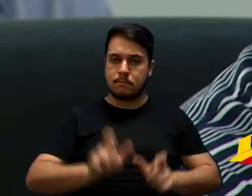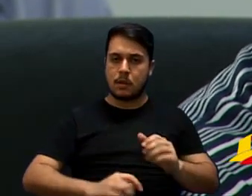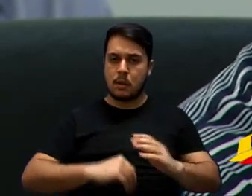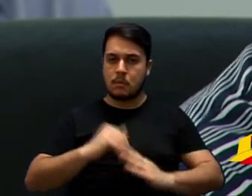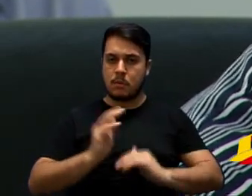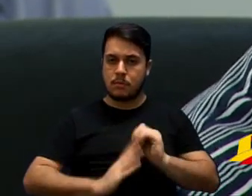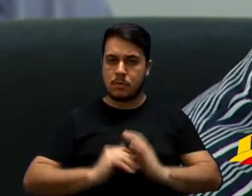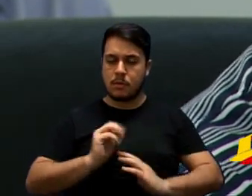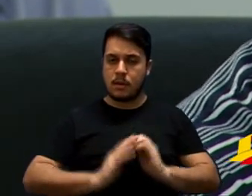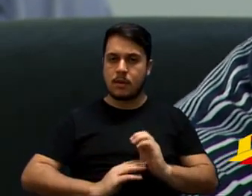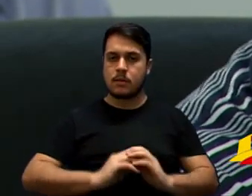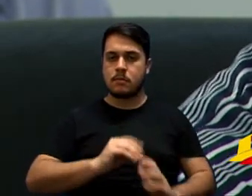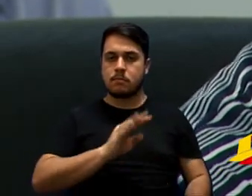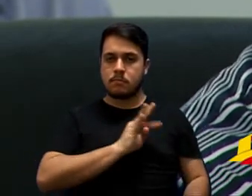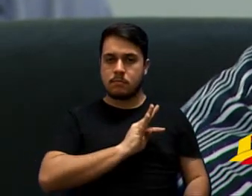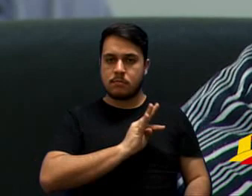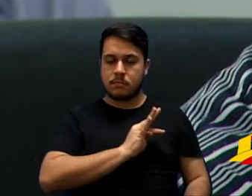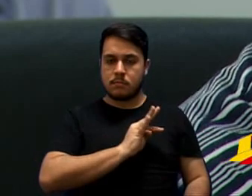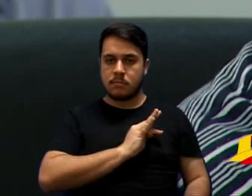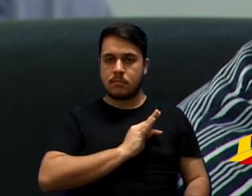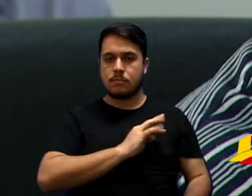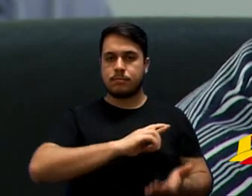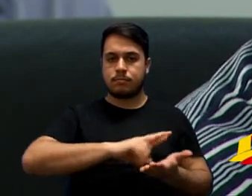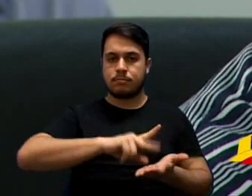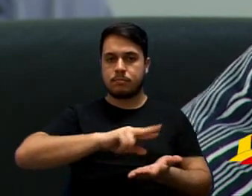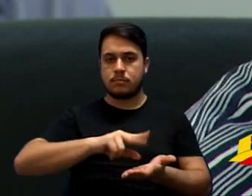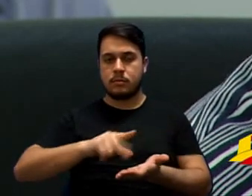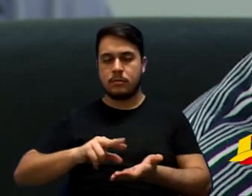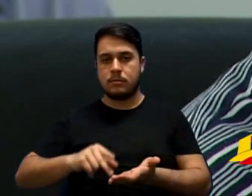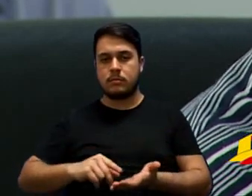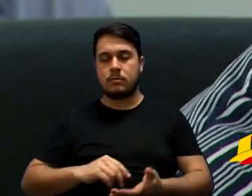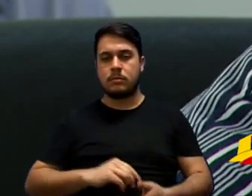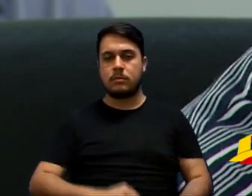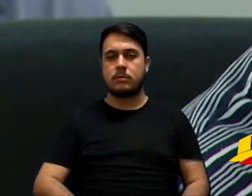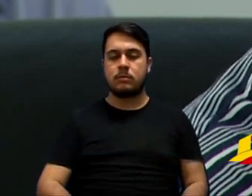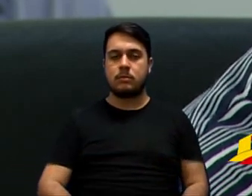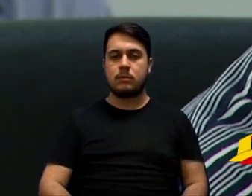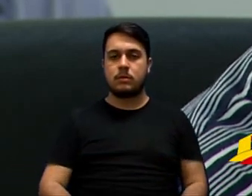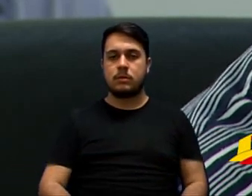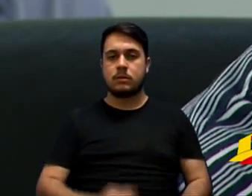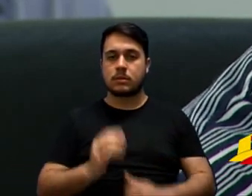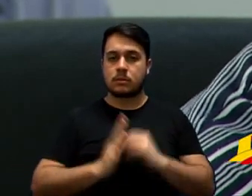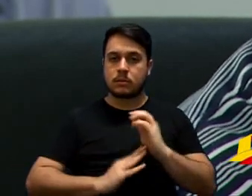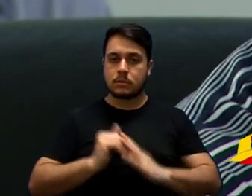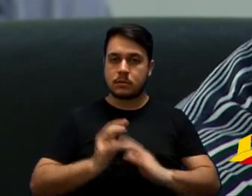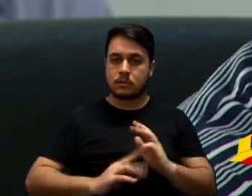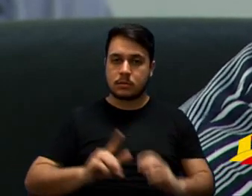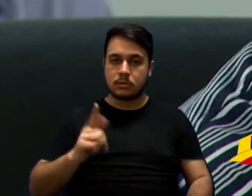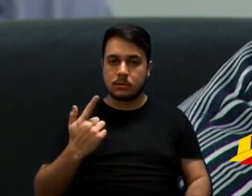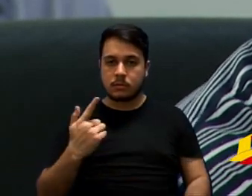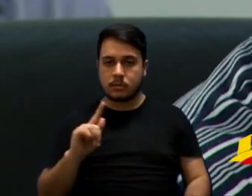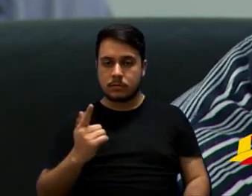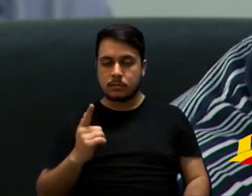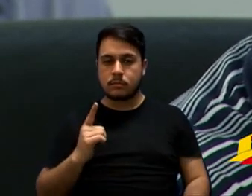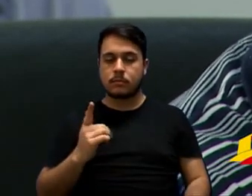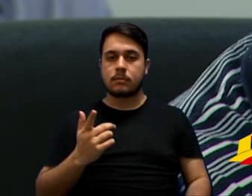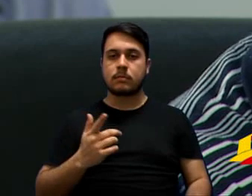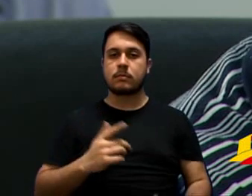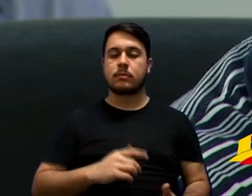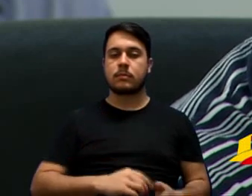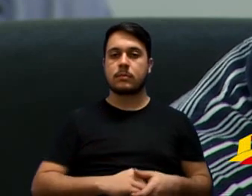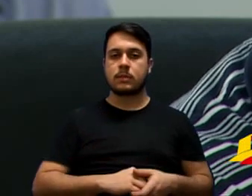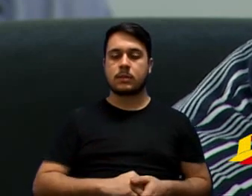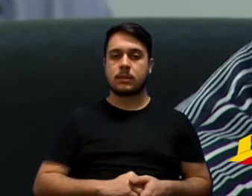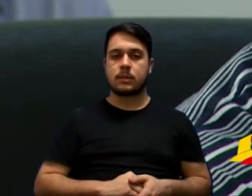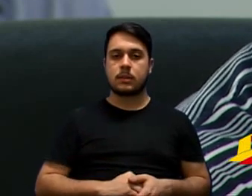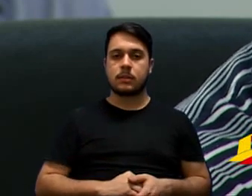diversidade de formação dos técnicos está eventualmente um geólogo pode ter na secretaria do meio ambiente para questões de geologia que hoje a